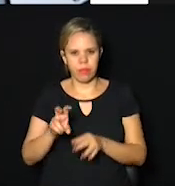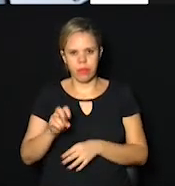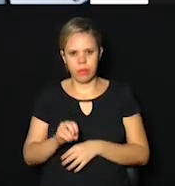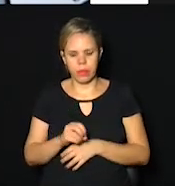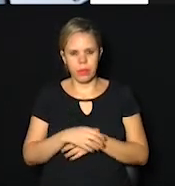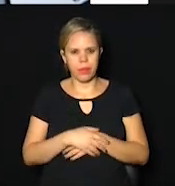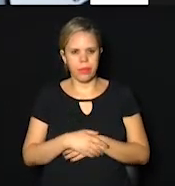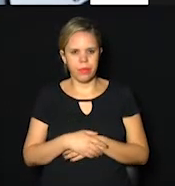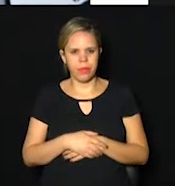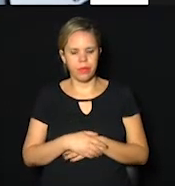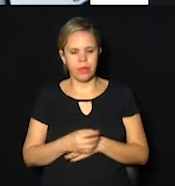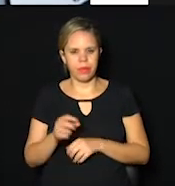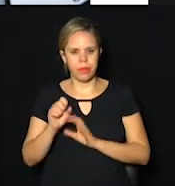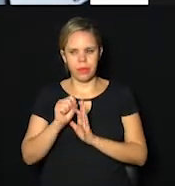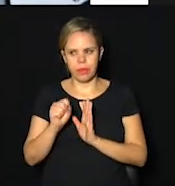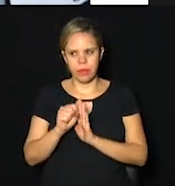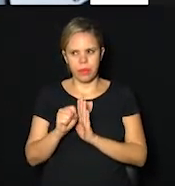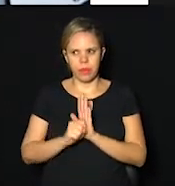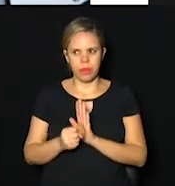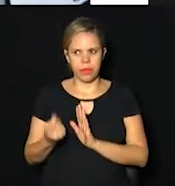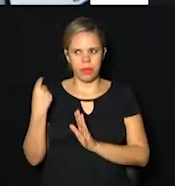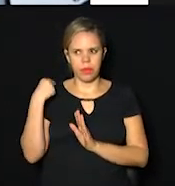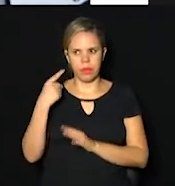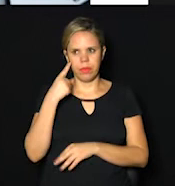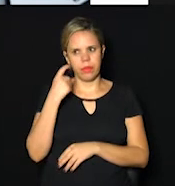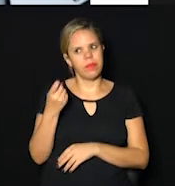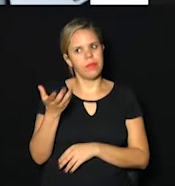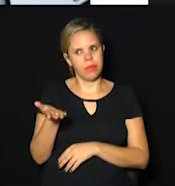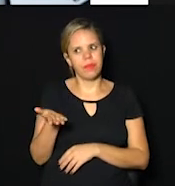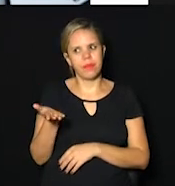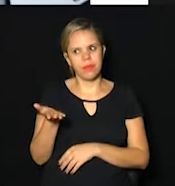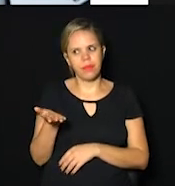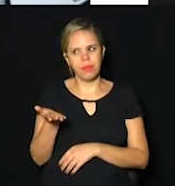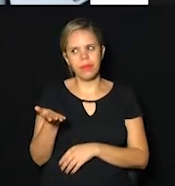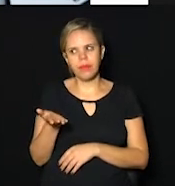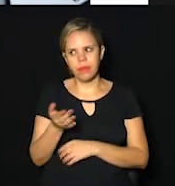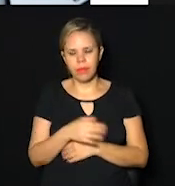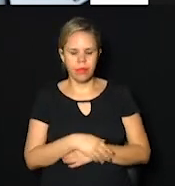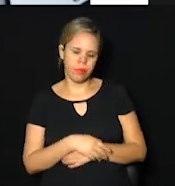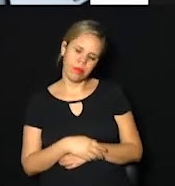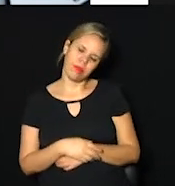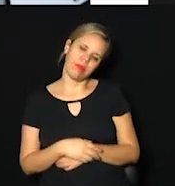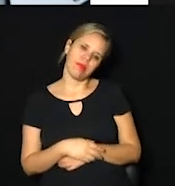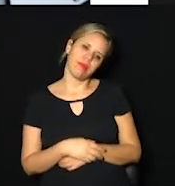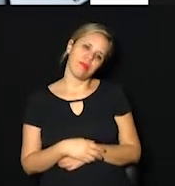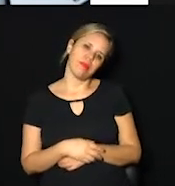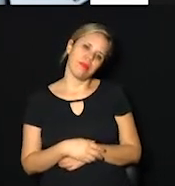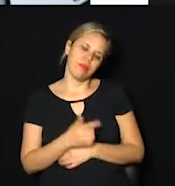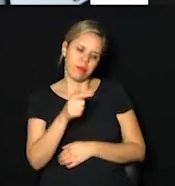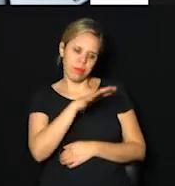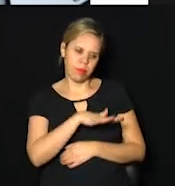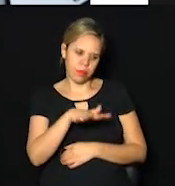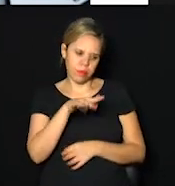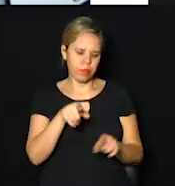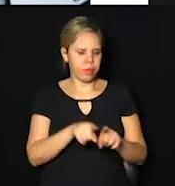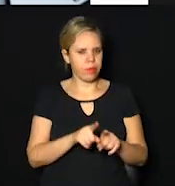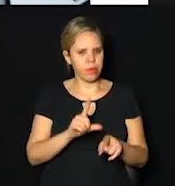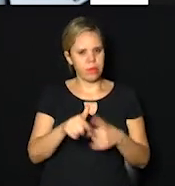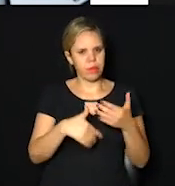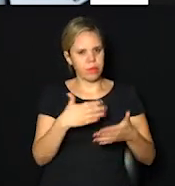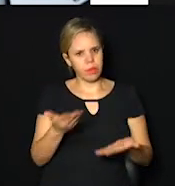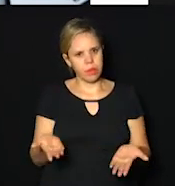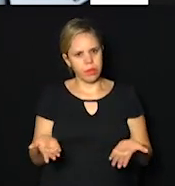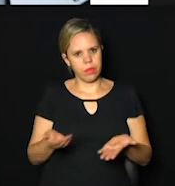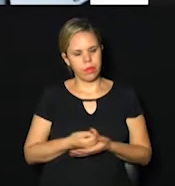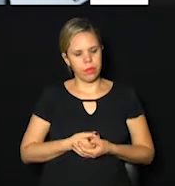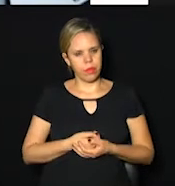Do século passado, mas é muito interessante. Quando a gente olha para outros caminhos posteriores